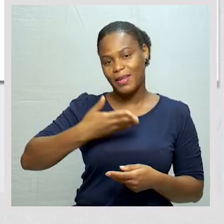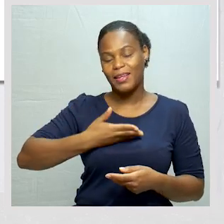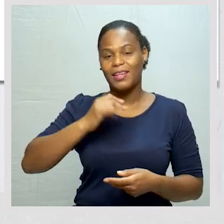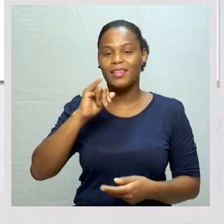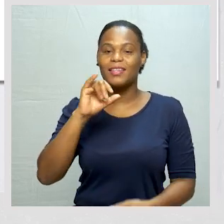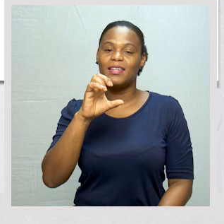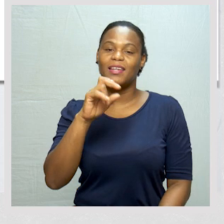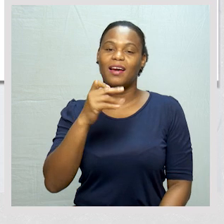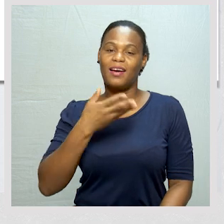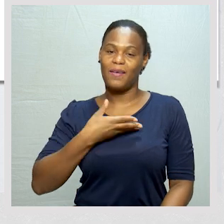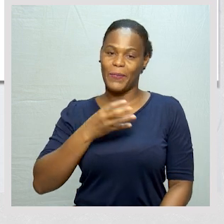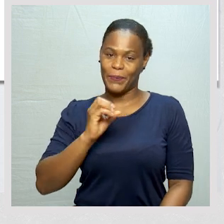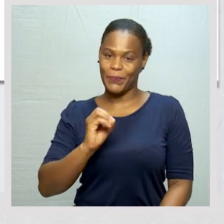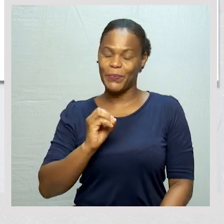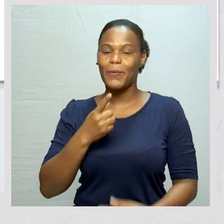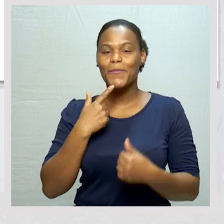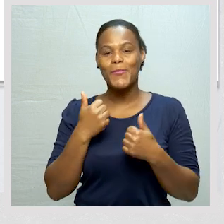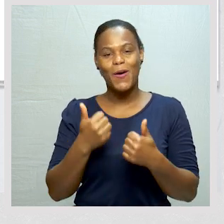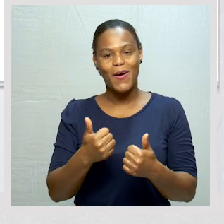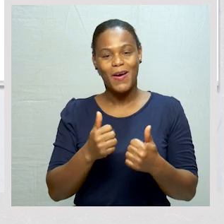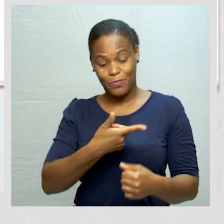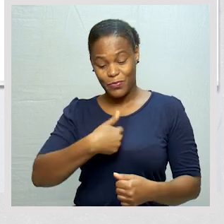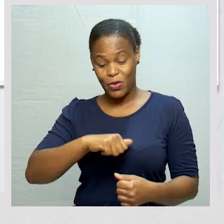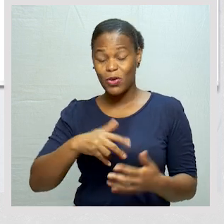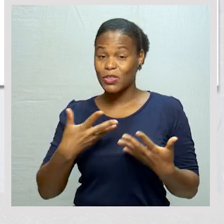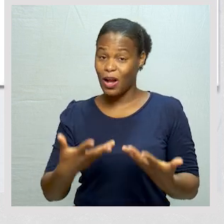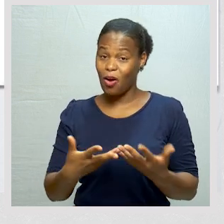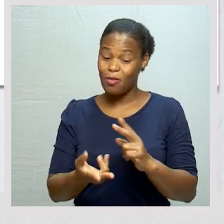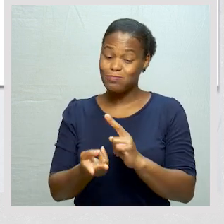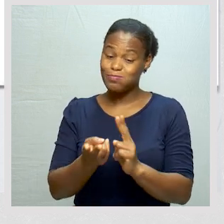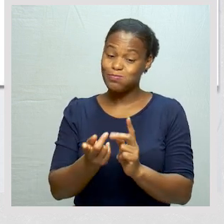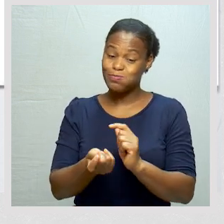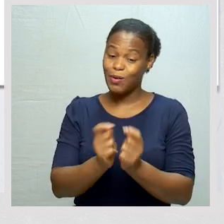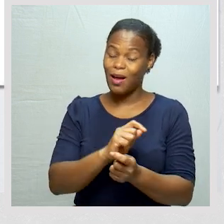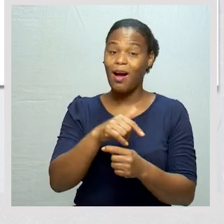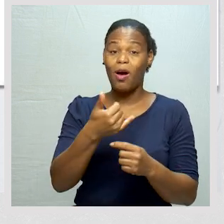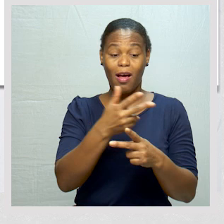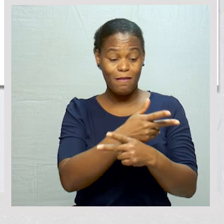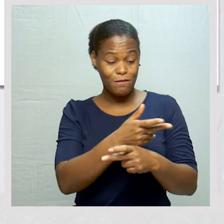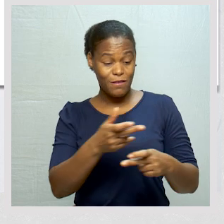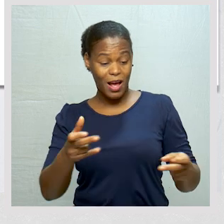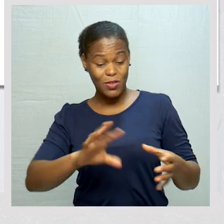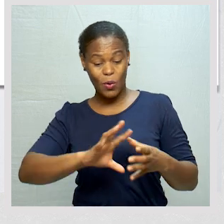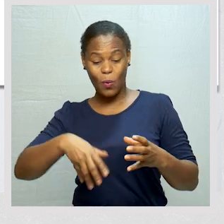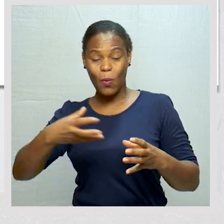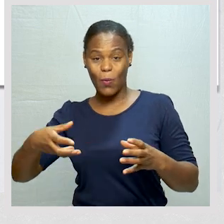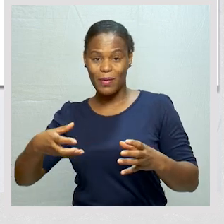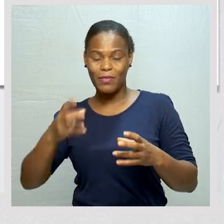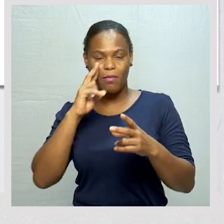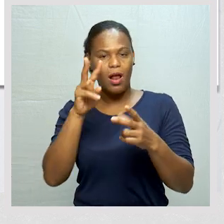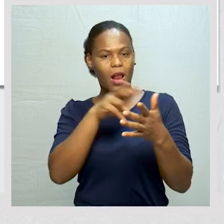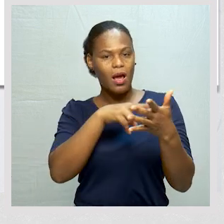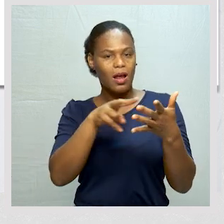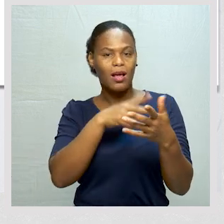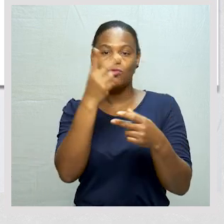bem. Agora, vamos passar para a frase composta. Vamos ler